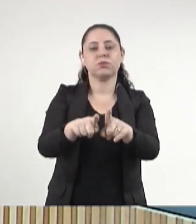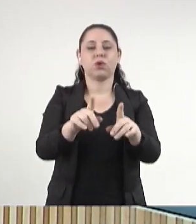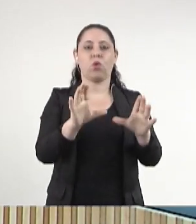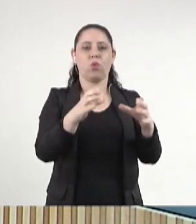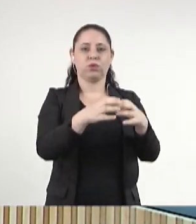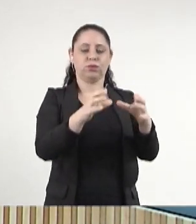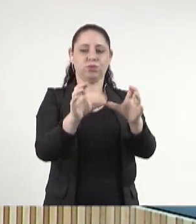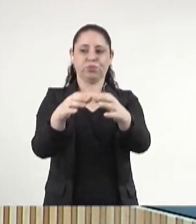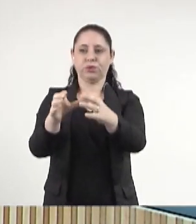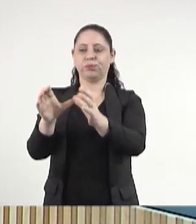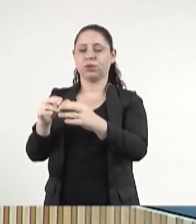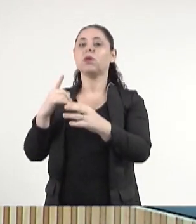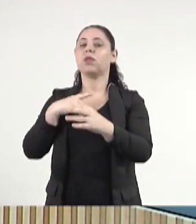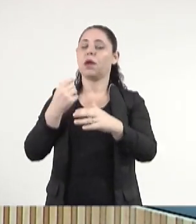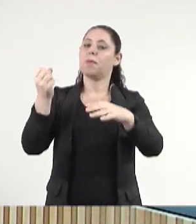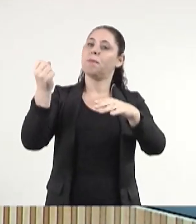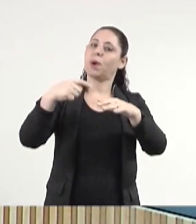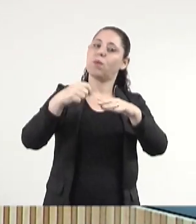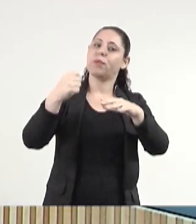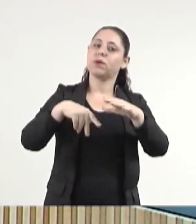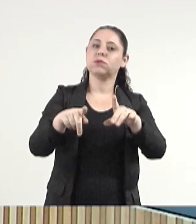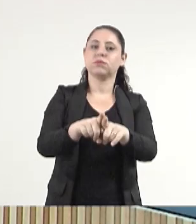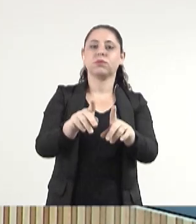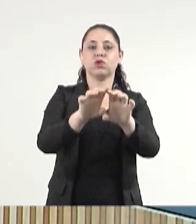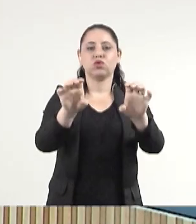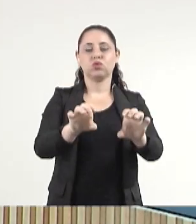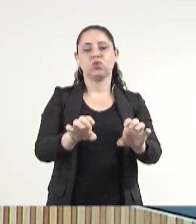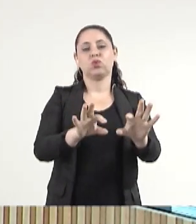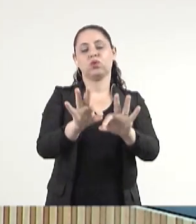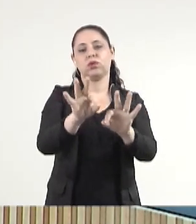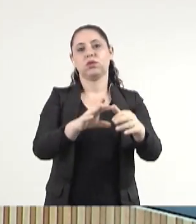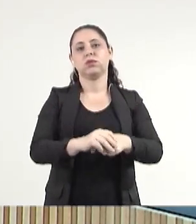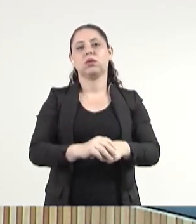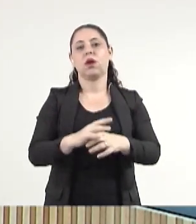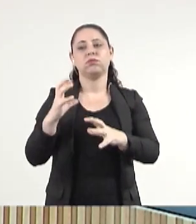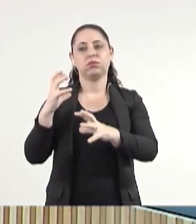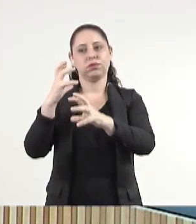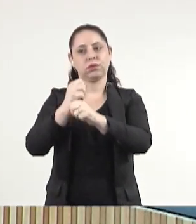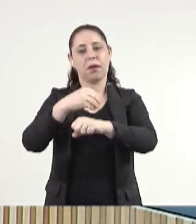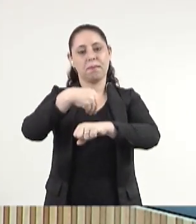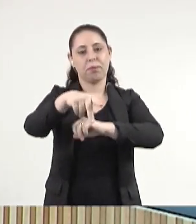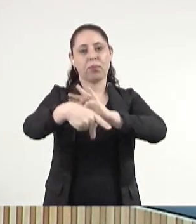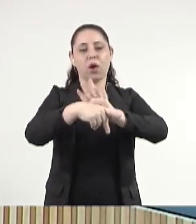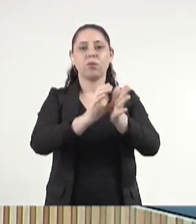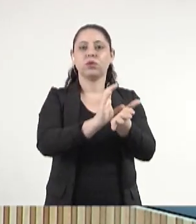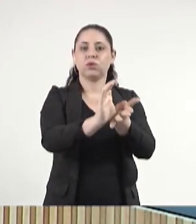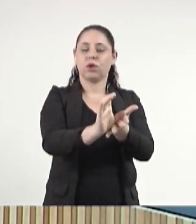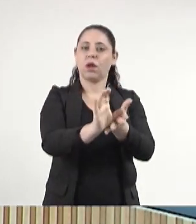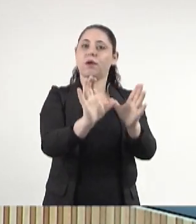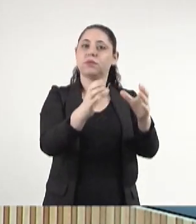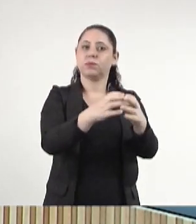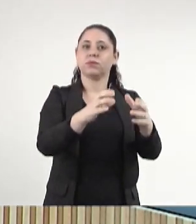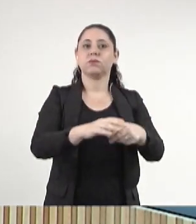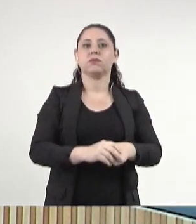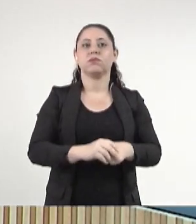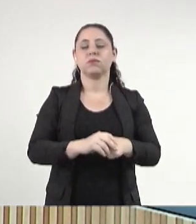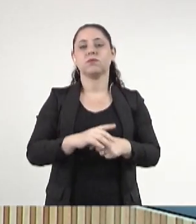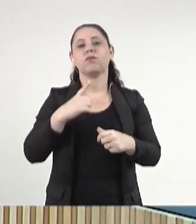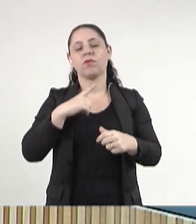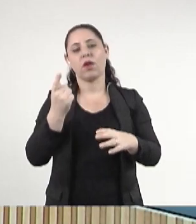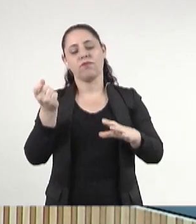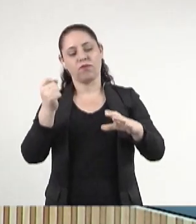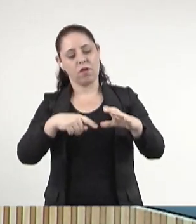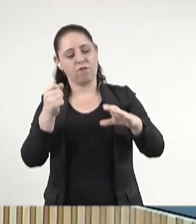pasta pode ter dentro da sua estrutura organizacional. Esses são os recursos encaminhados para as pastas, mas também existem os